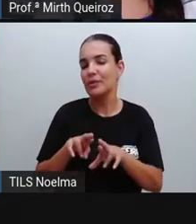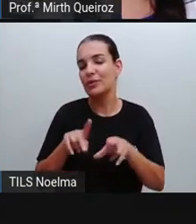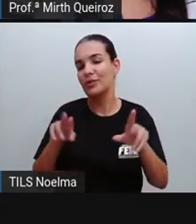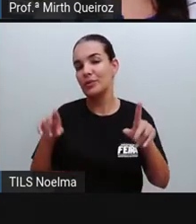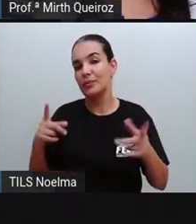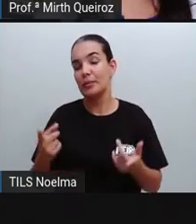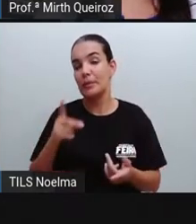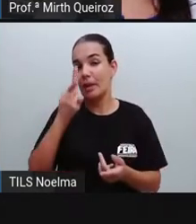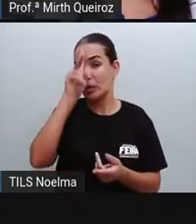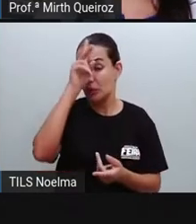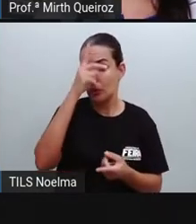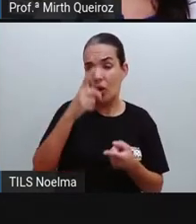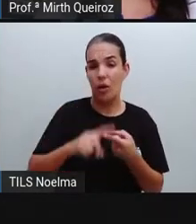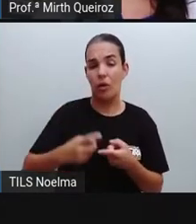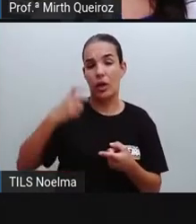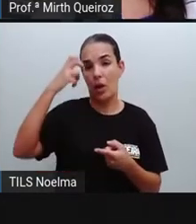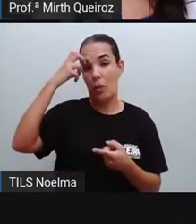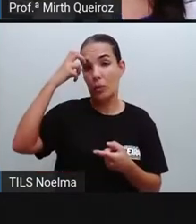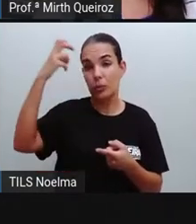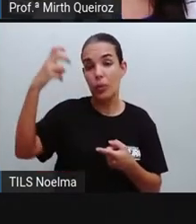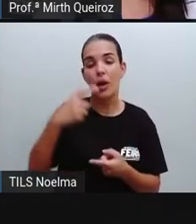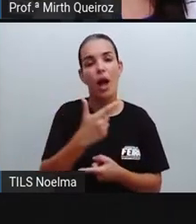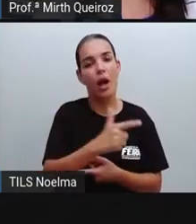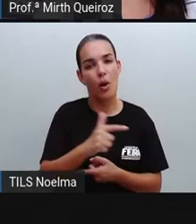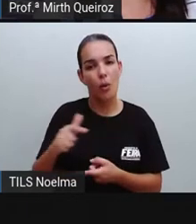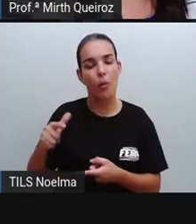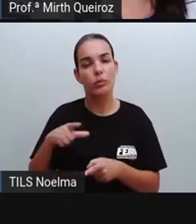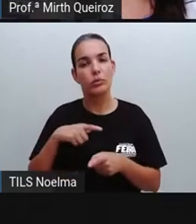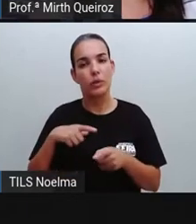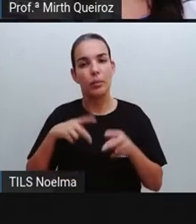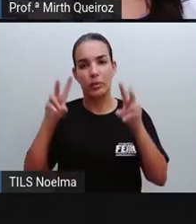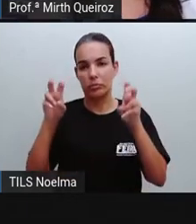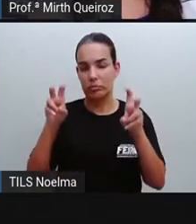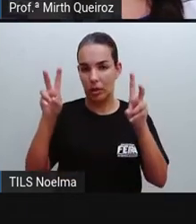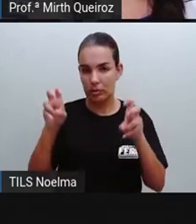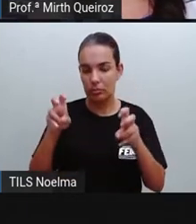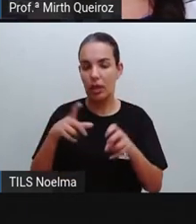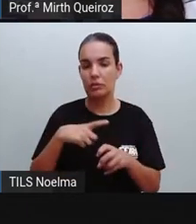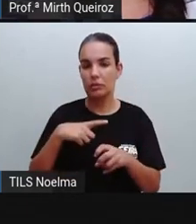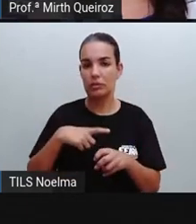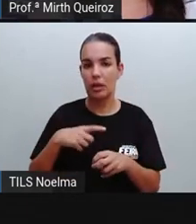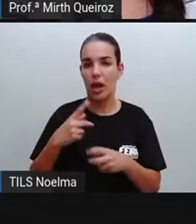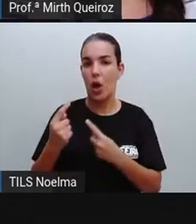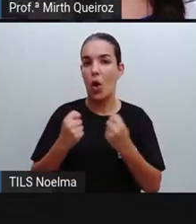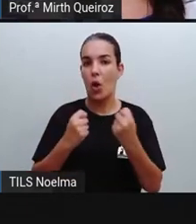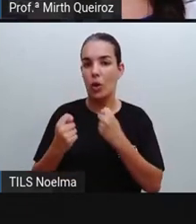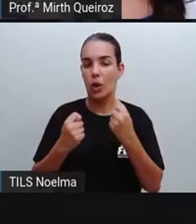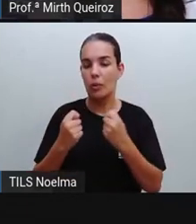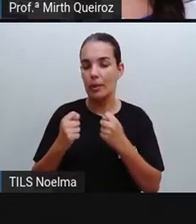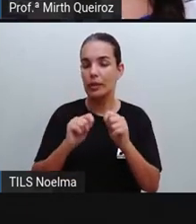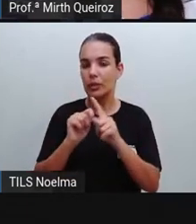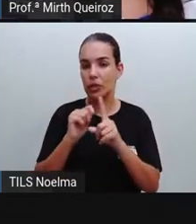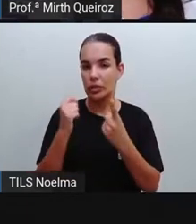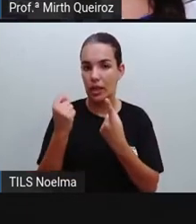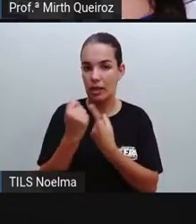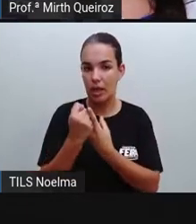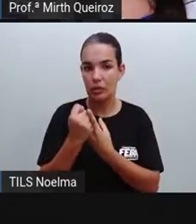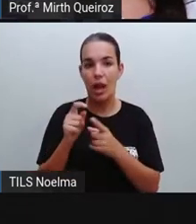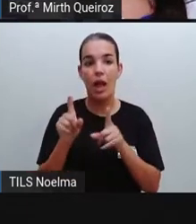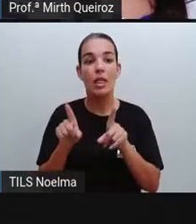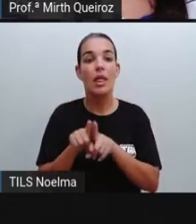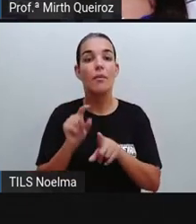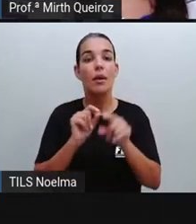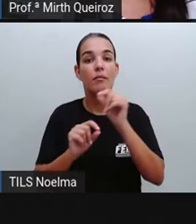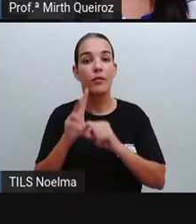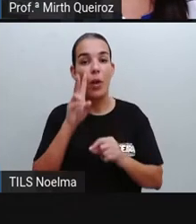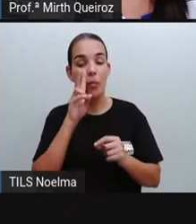história, à cultura, entre tantos outros aspectos aí da economia da sociedade. E aí vocês